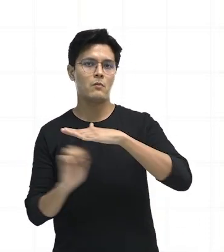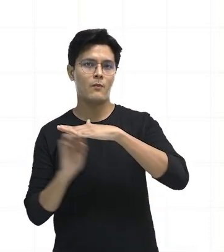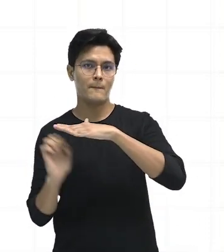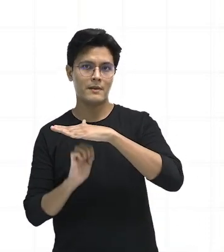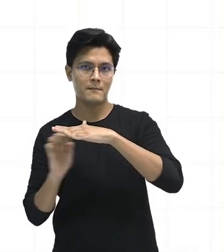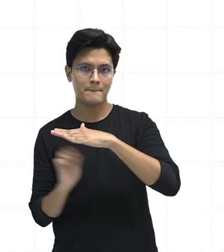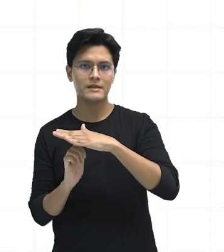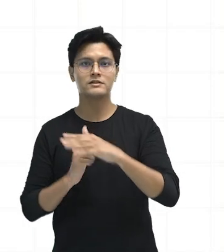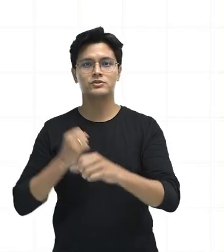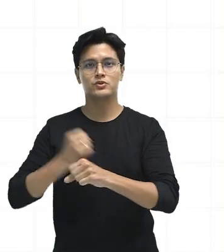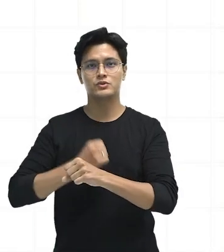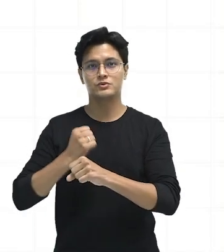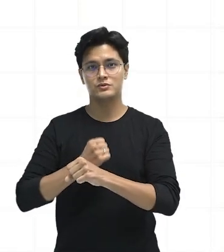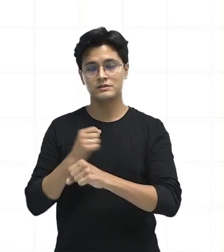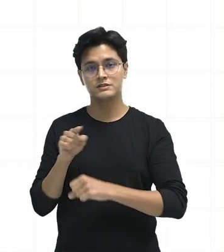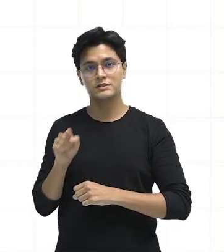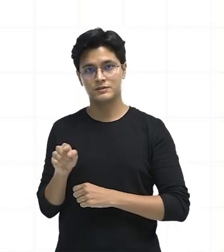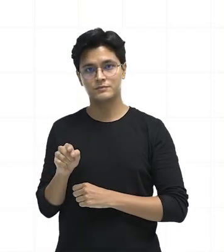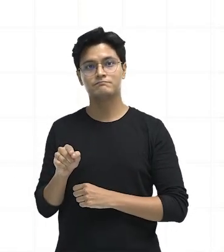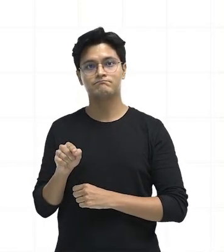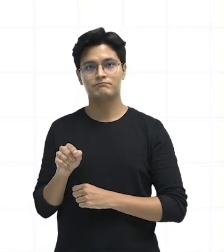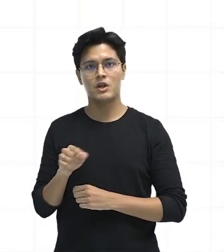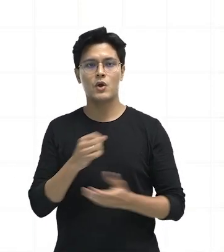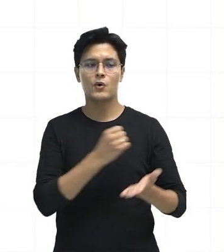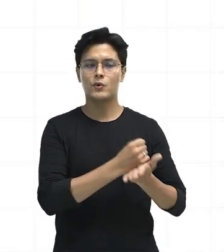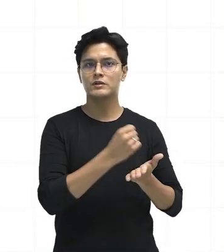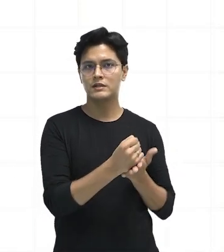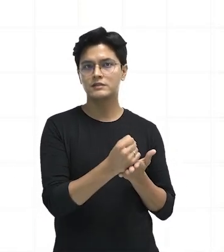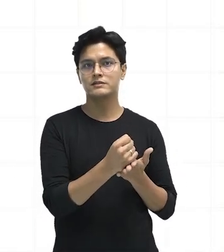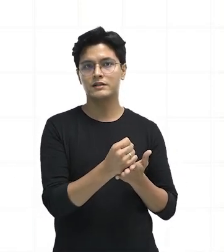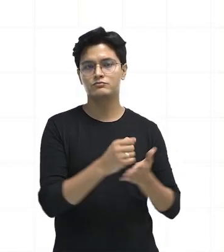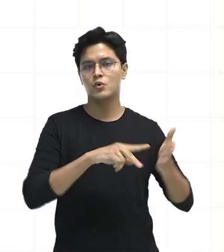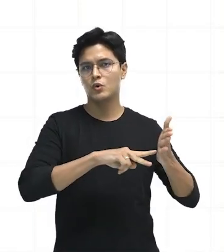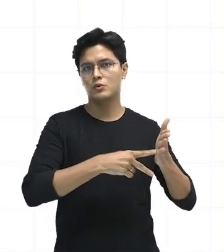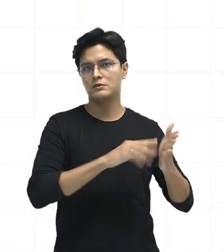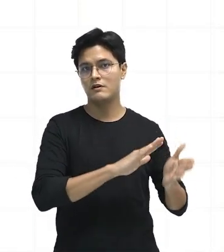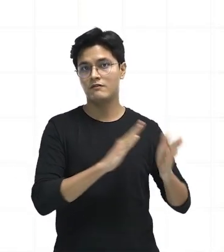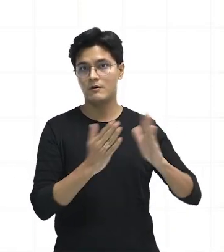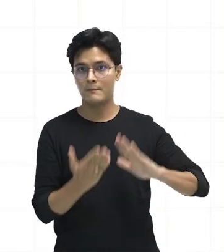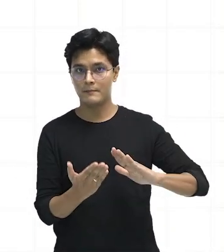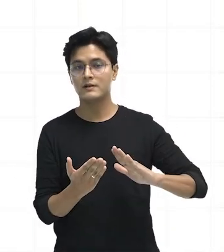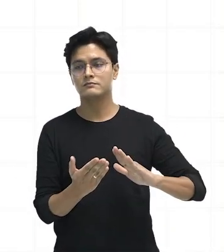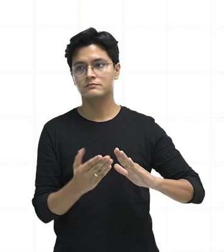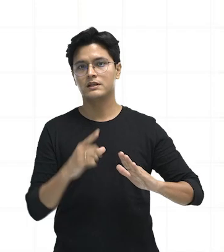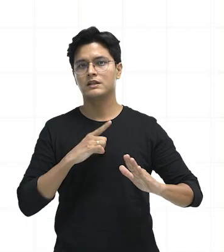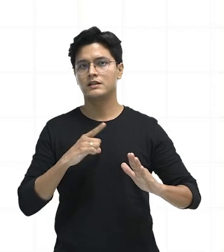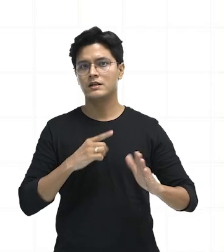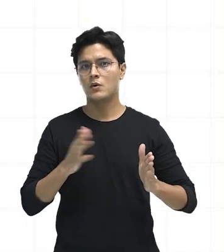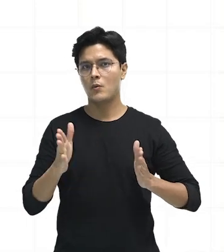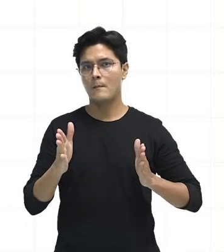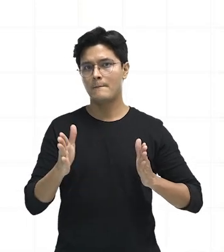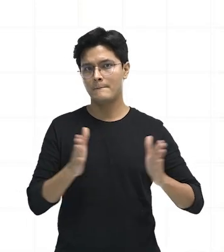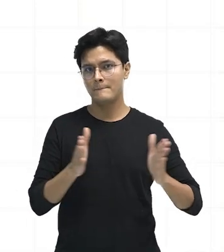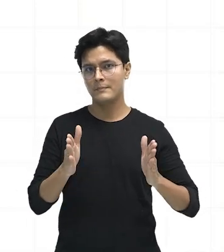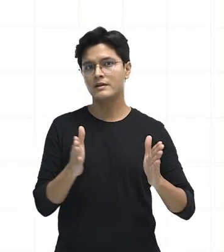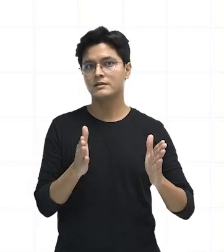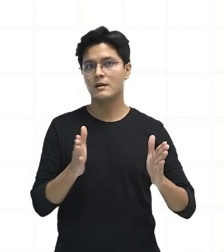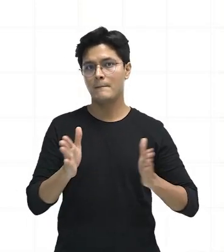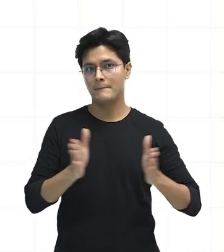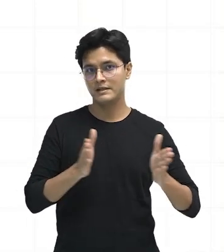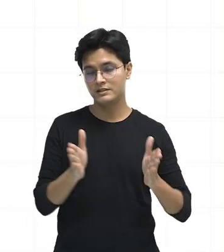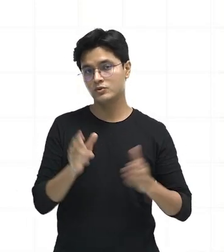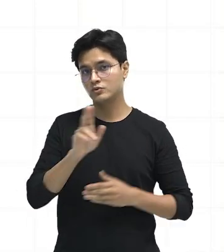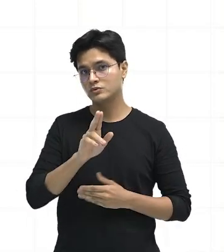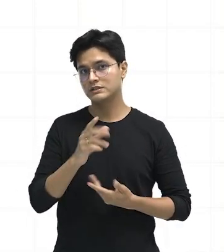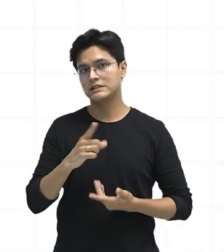serviços em construção civil foi contratada para a reforma de um condomínio. A previsão é que, com 6